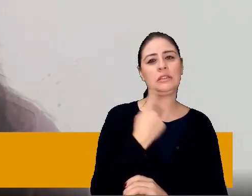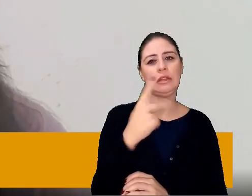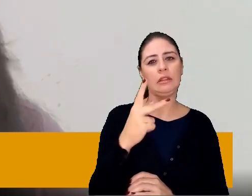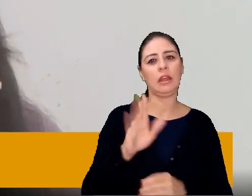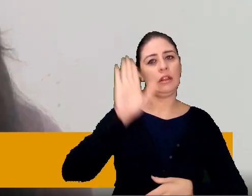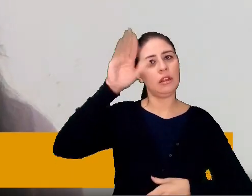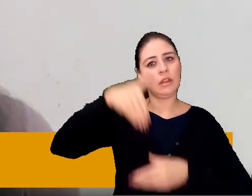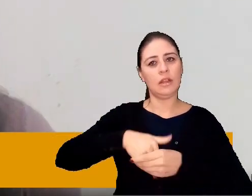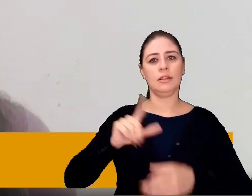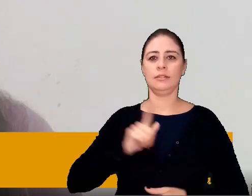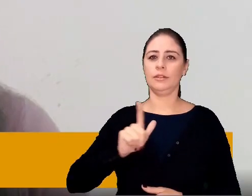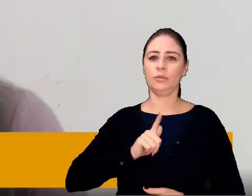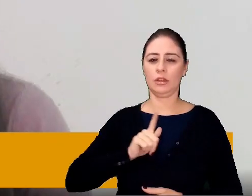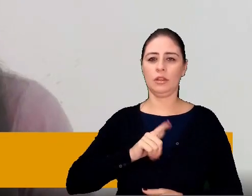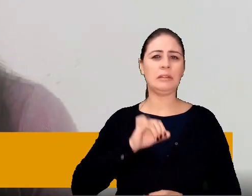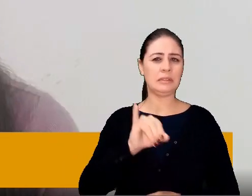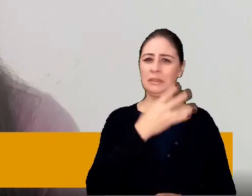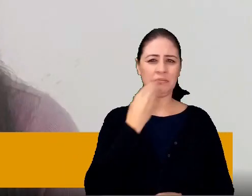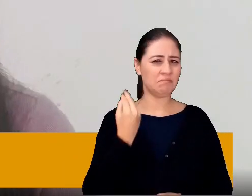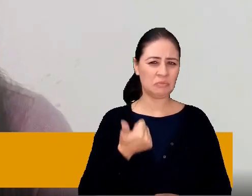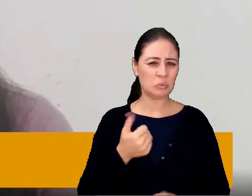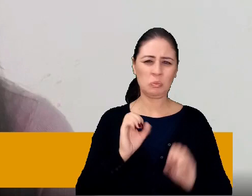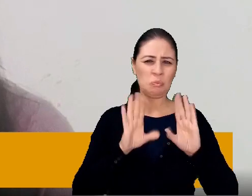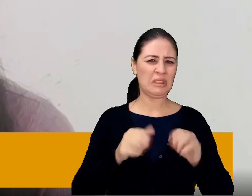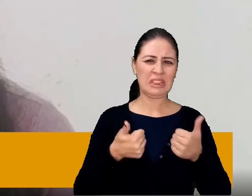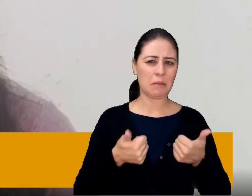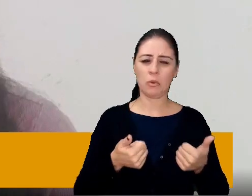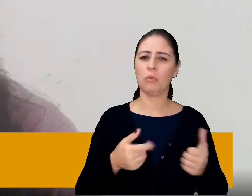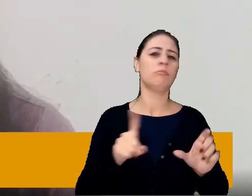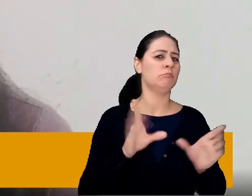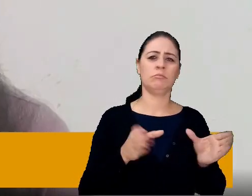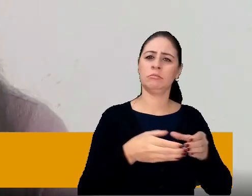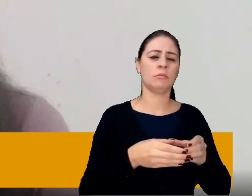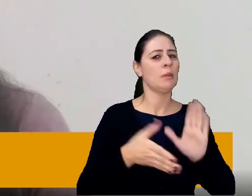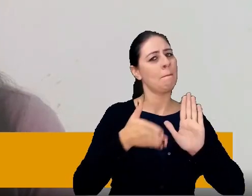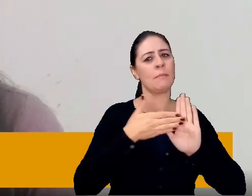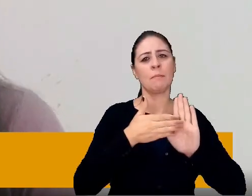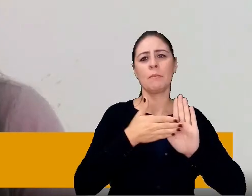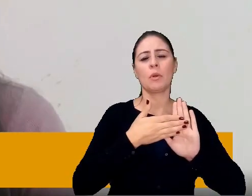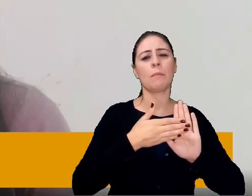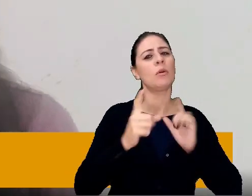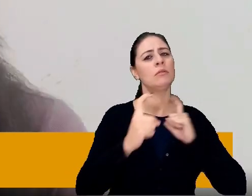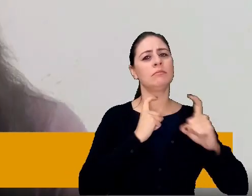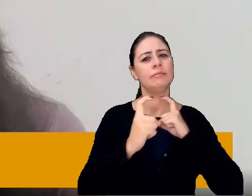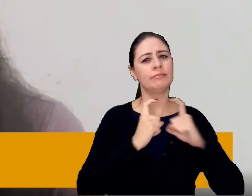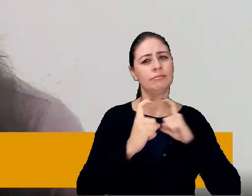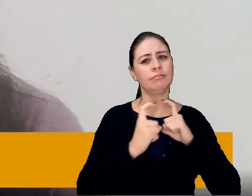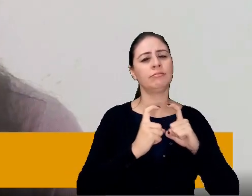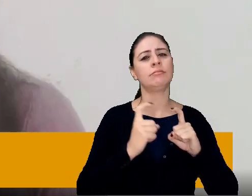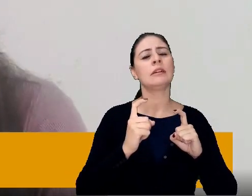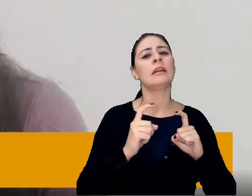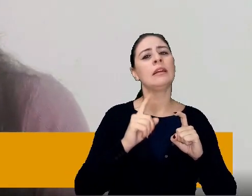pessoa e se sinta representada por ela. Então, aqui a gente tem uma forma de eleição mesmo. Quando não está legal, a